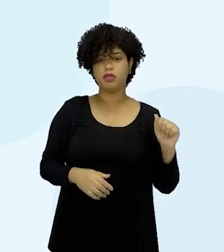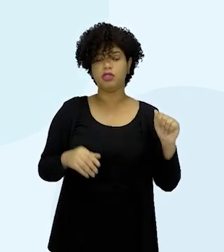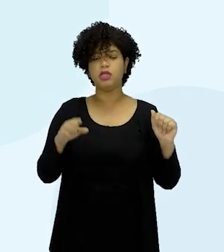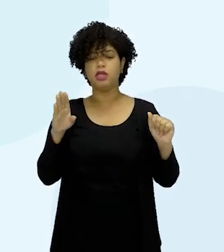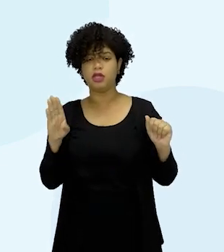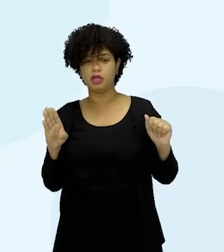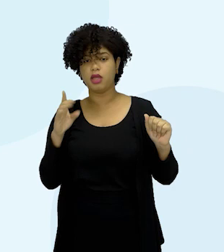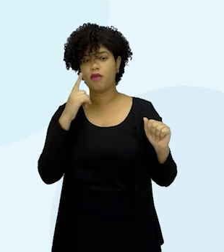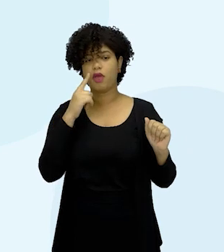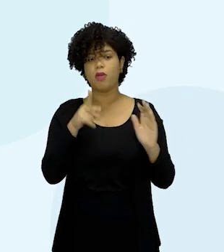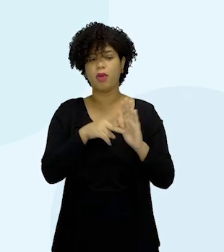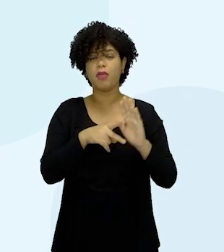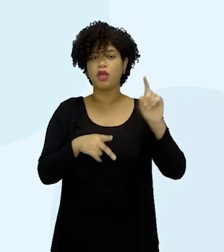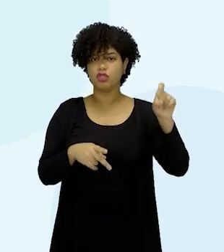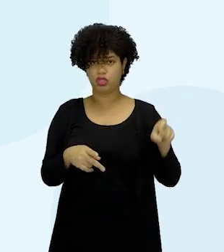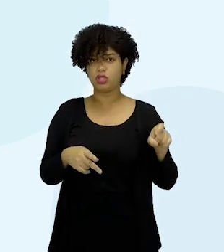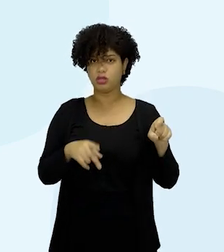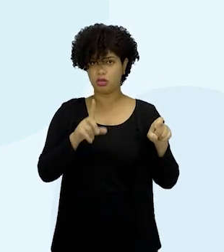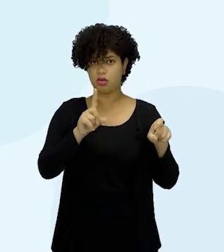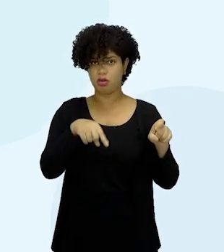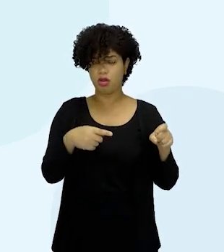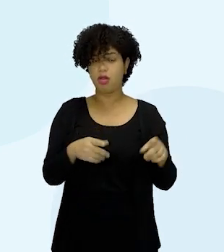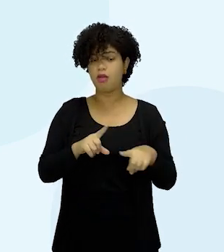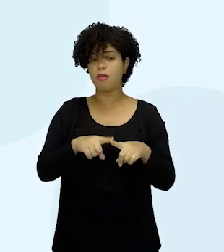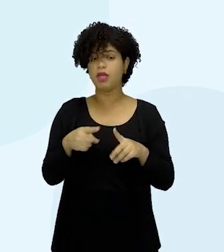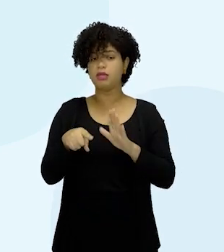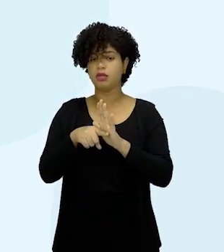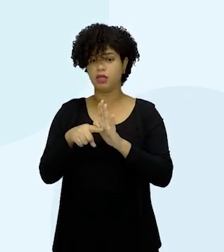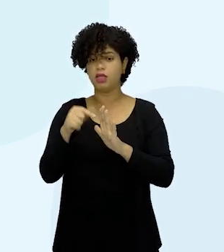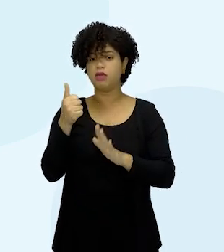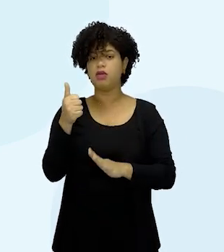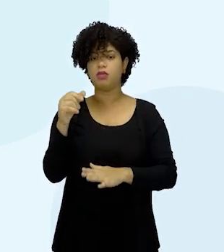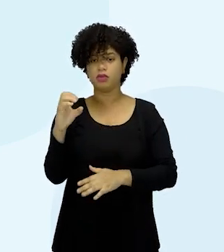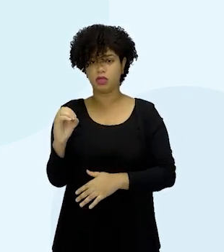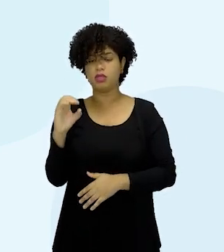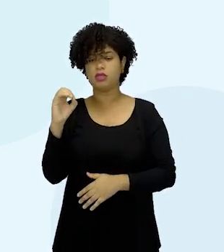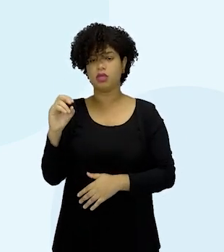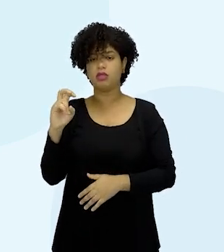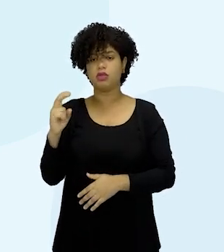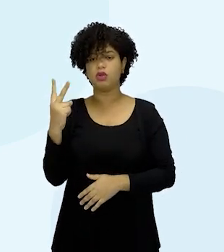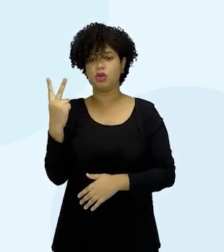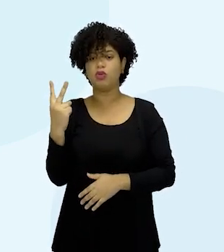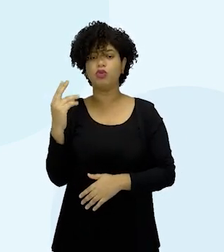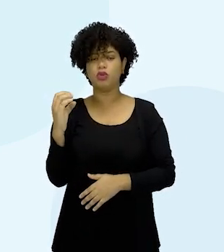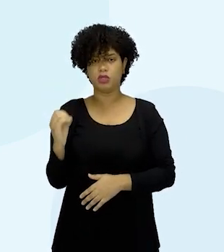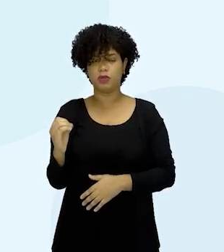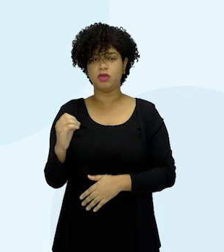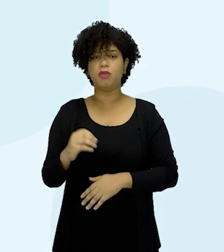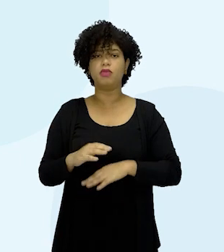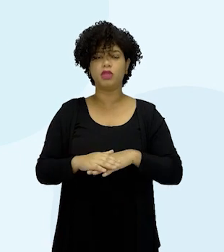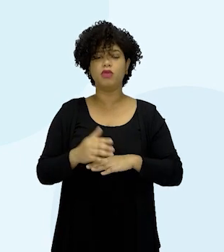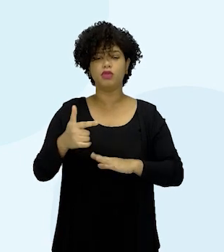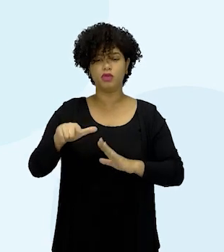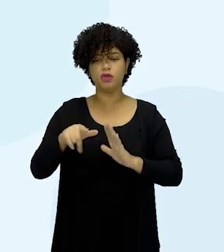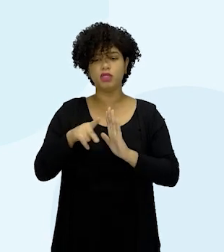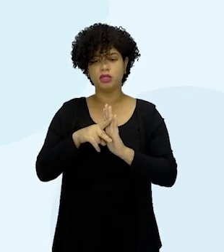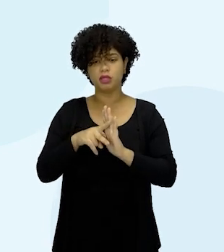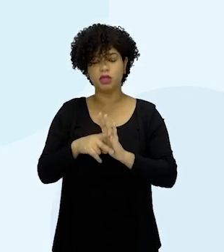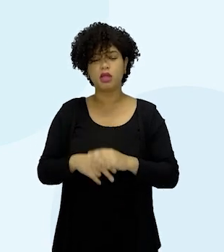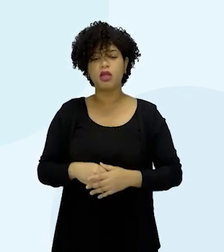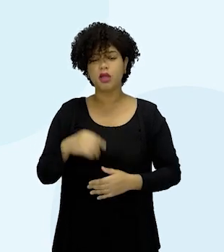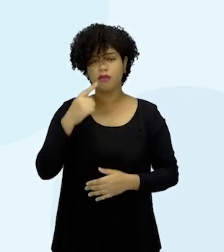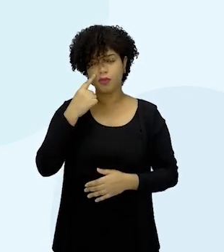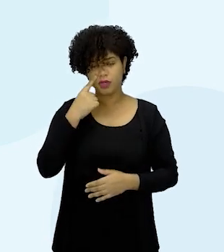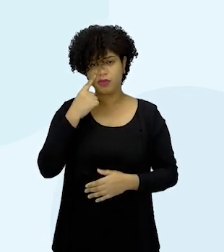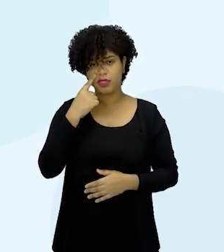1 vão ser o valor do X. Tá bom? X. E o menos 10, 0, 5 e 20, que é do B, vai ser o valor do Y, da resposta. Tudo bem? Bom,